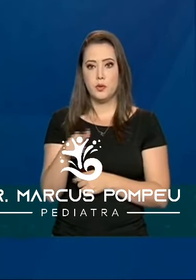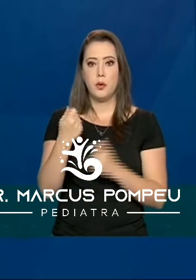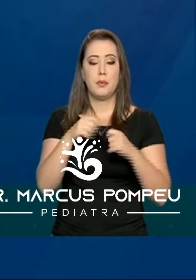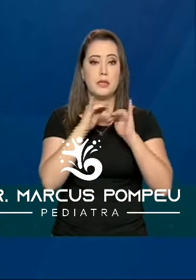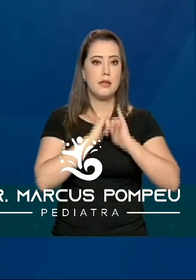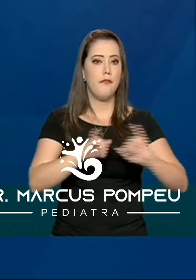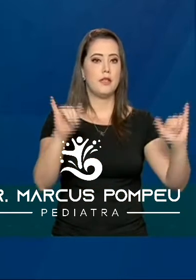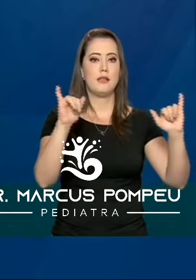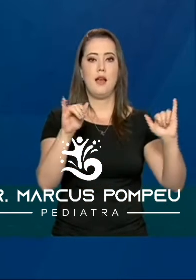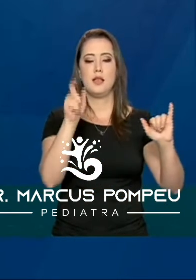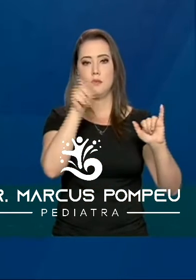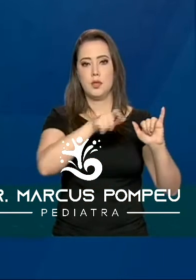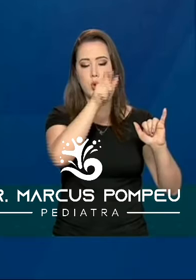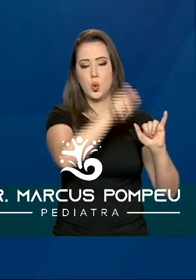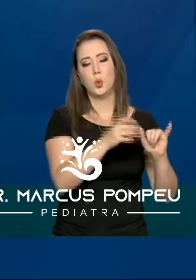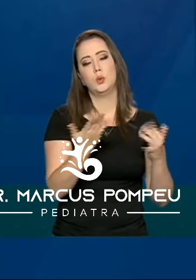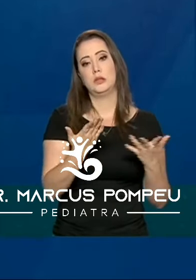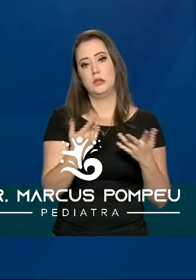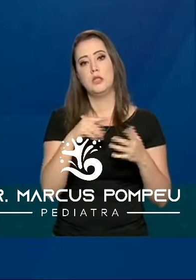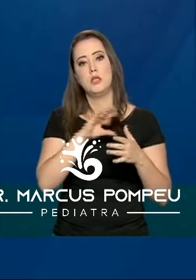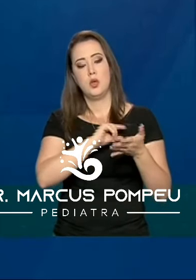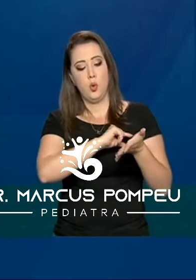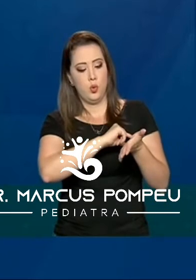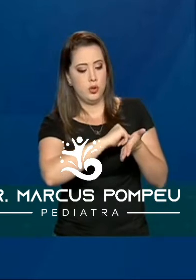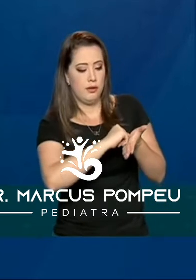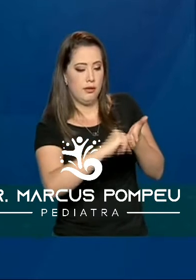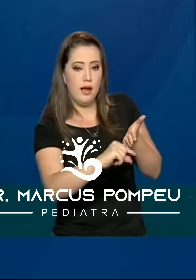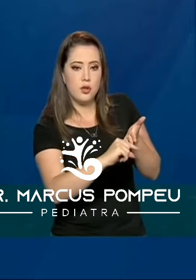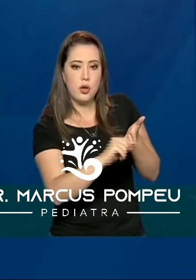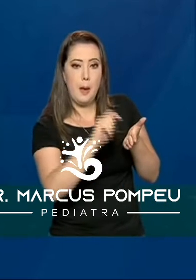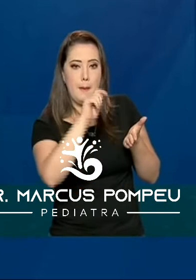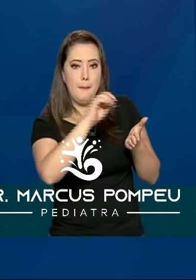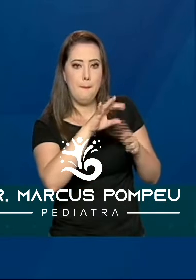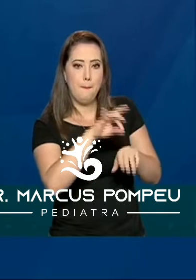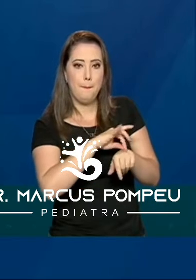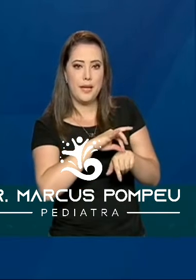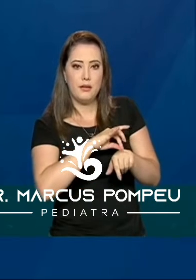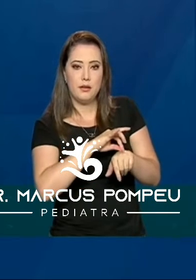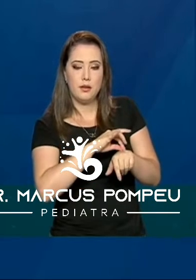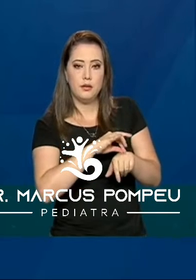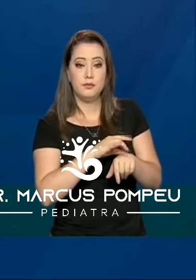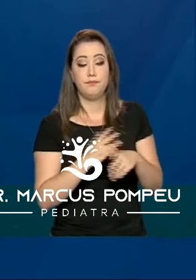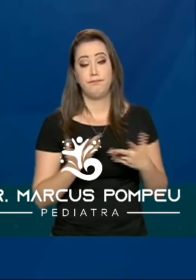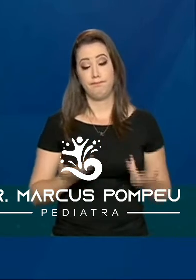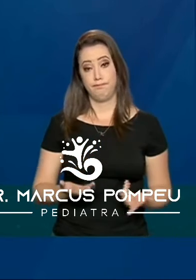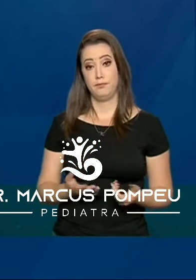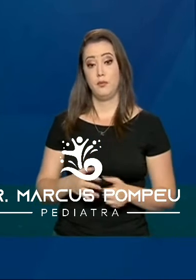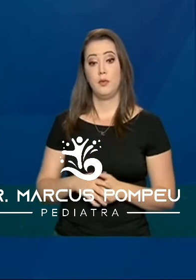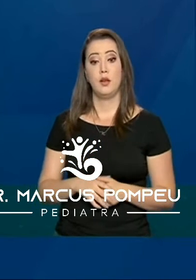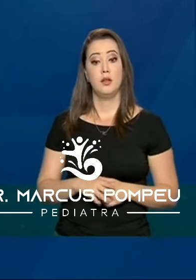E se matar 50, fora. Nunca mais apliquem humanos.